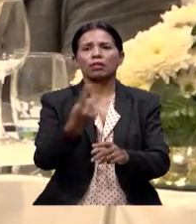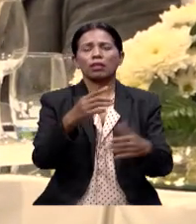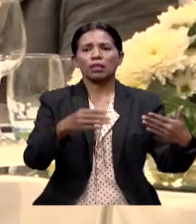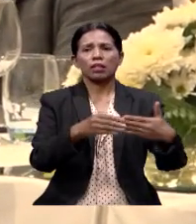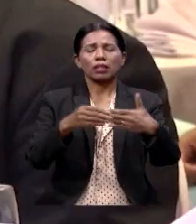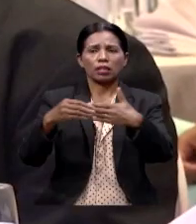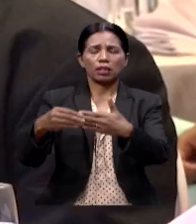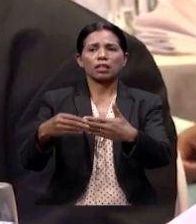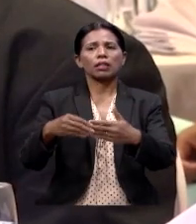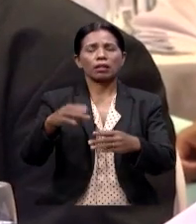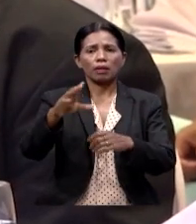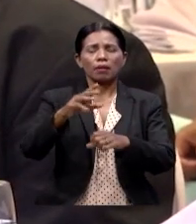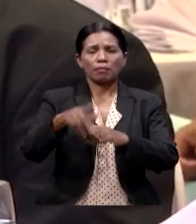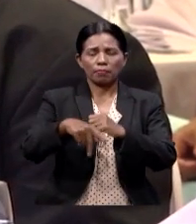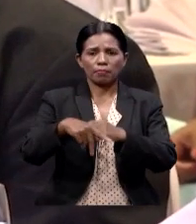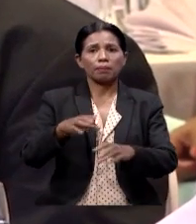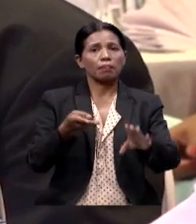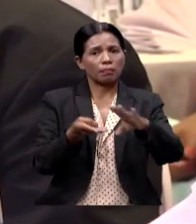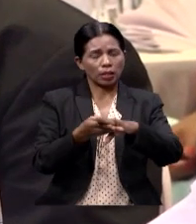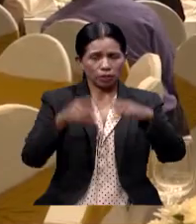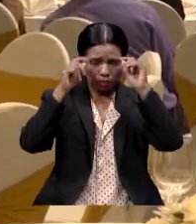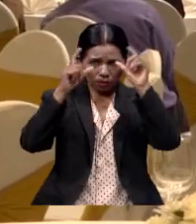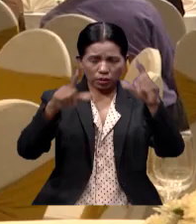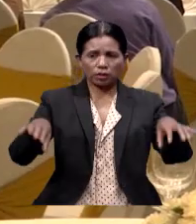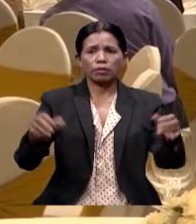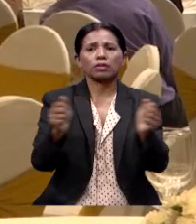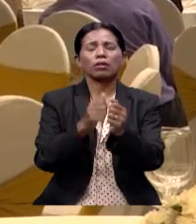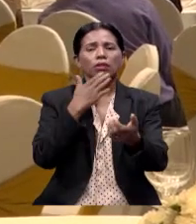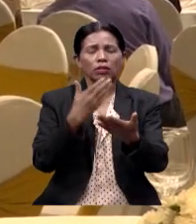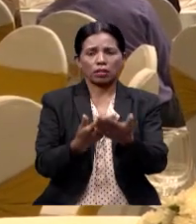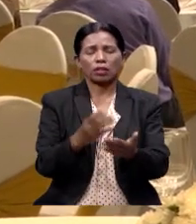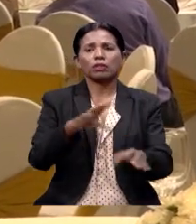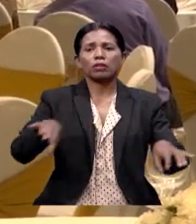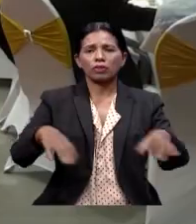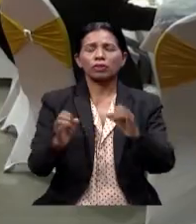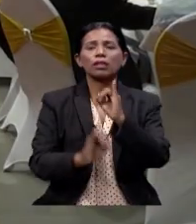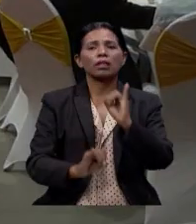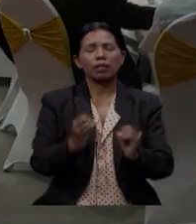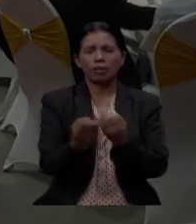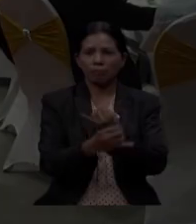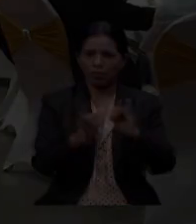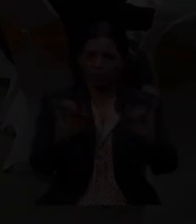Central Timor-Leste no membro Tomat a tu serviço ao profissionalismo no independente. Adair dos Ximenes, Agustinho da Costa, GMN.